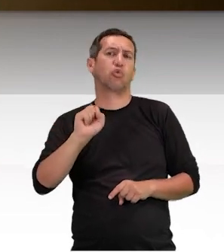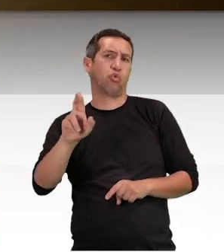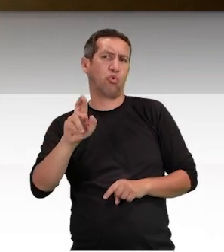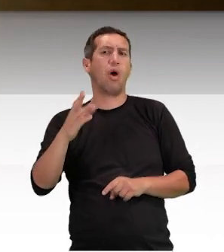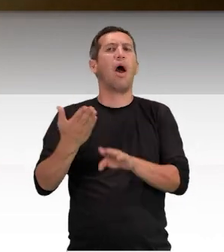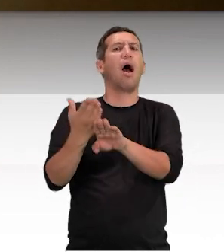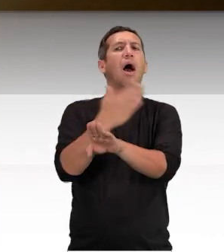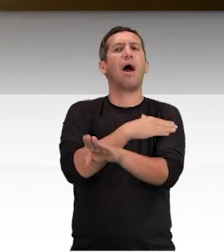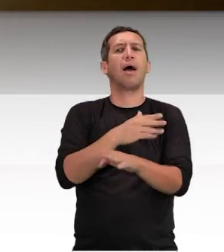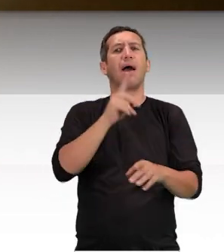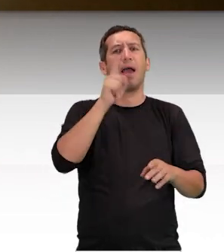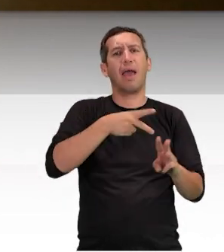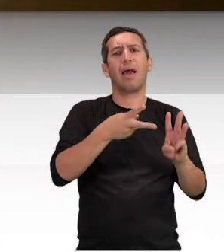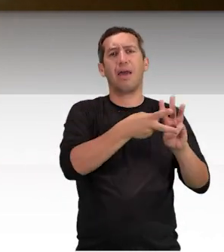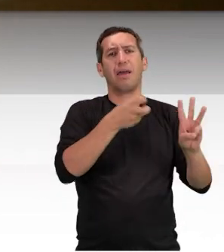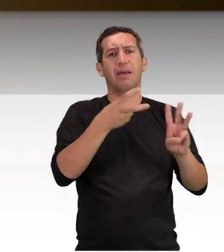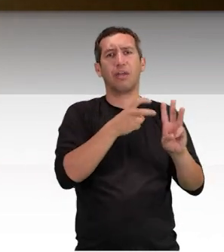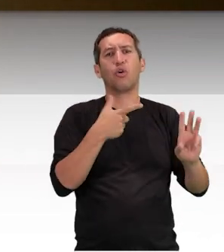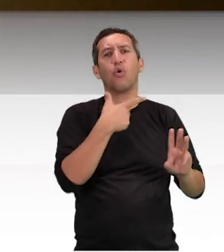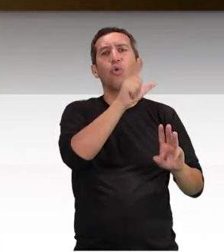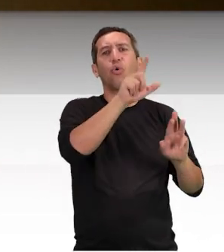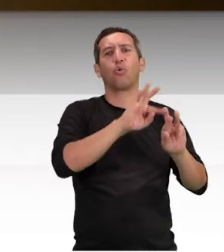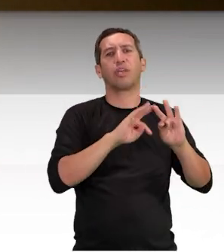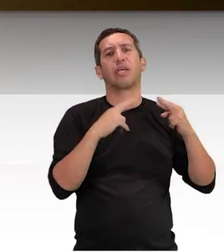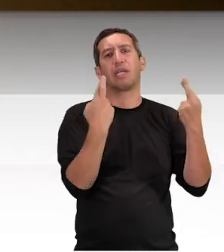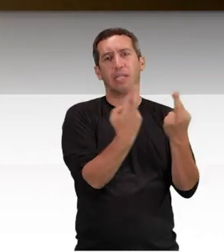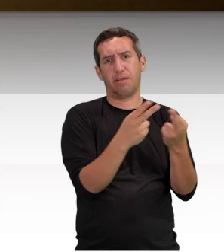antes pertencia aos Waimiri-Atruari.